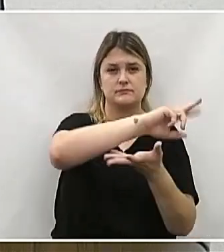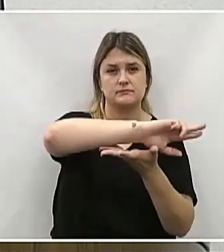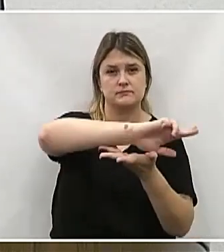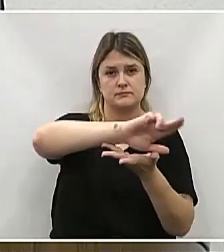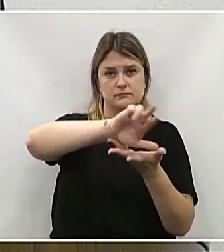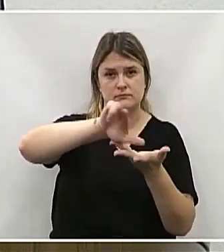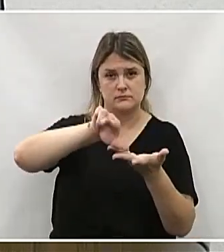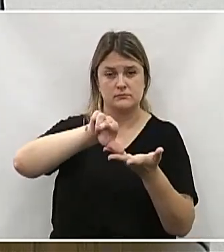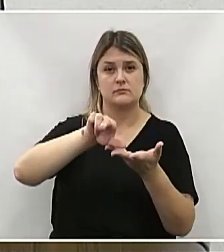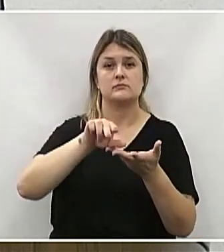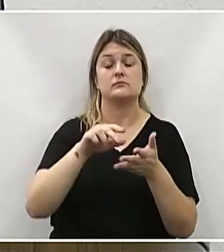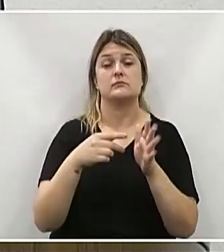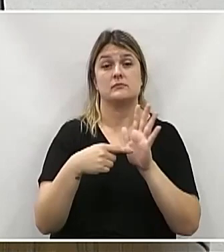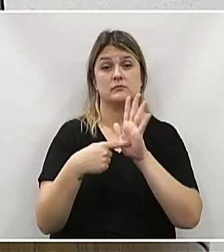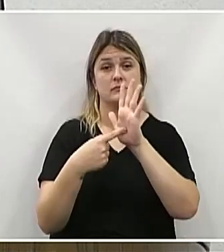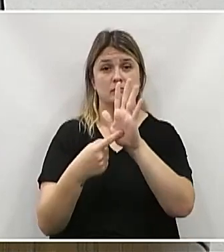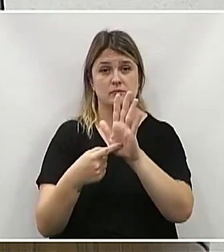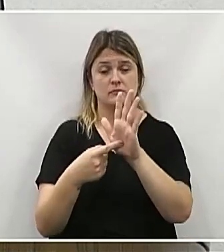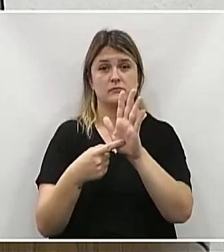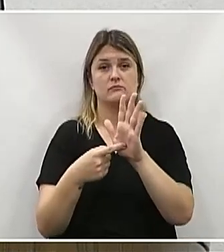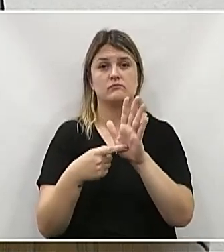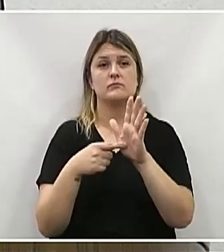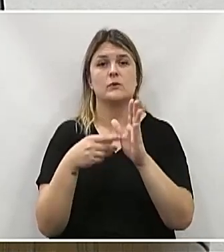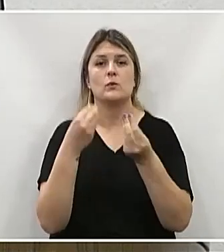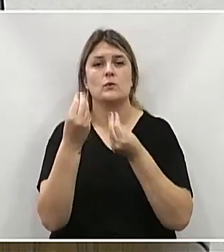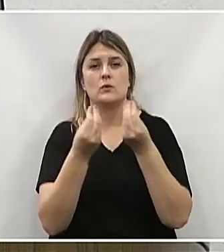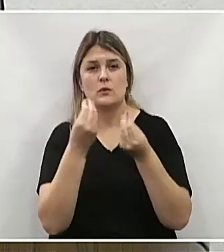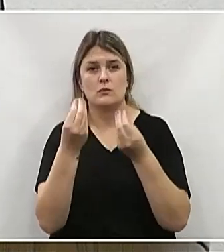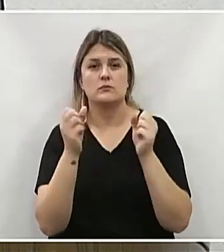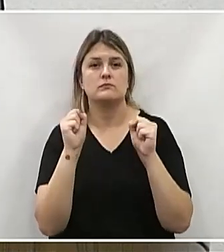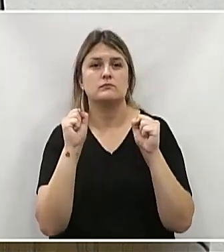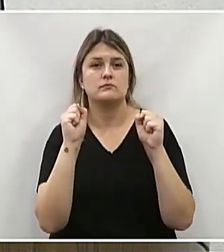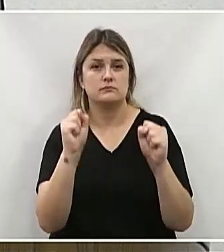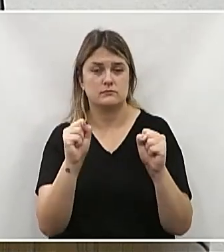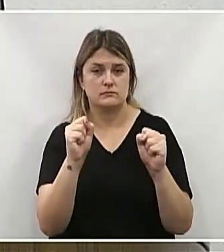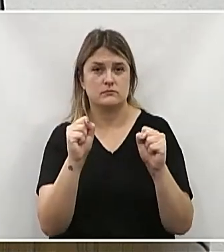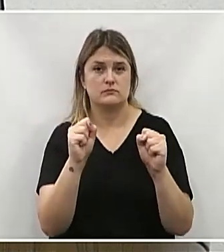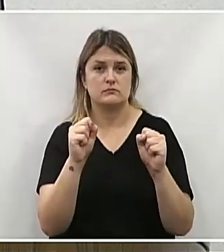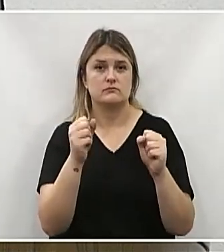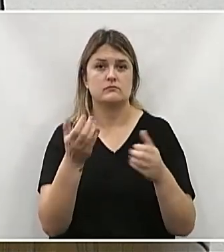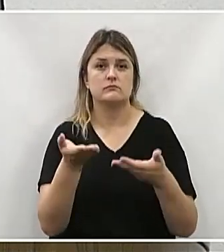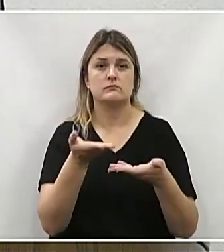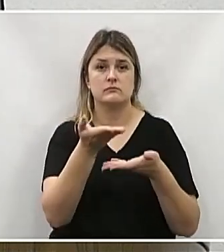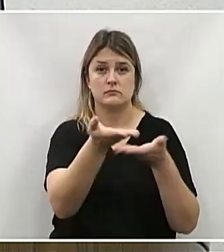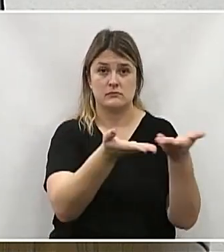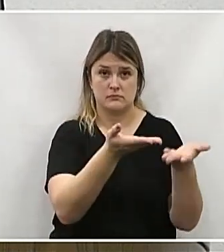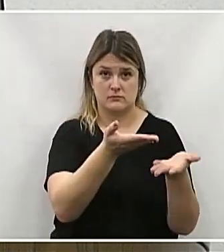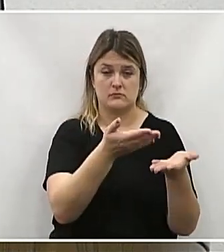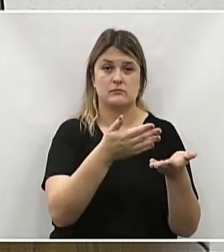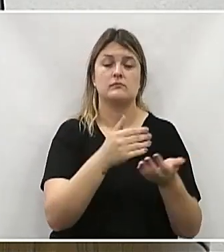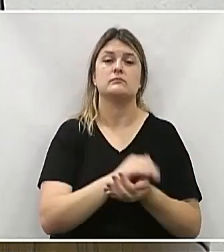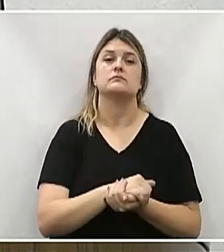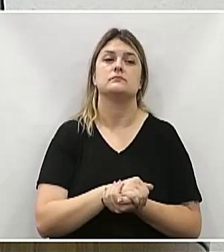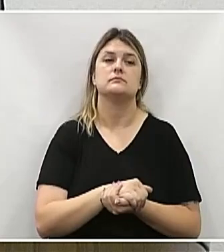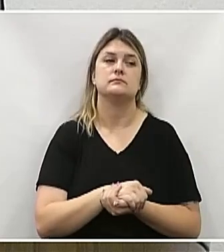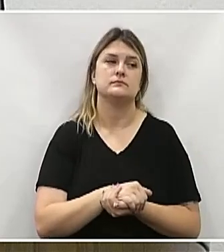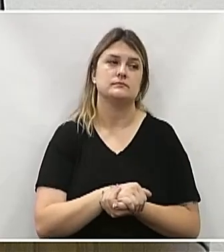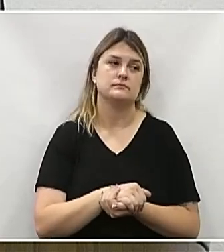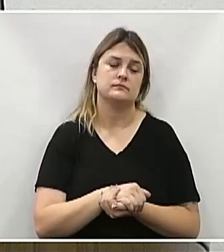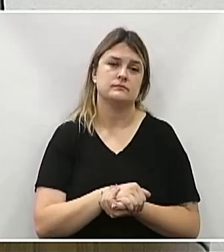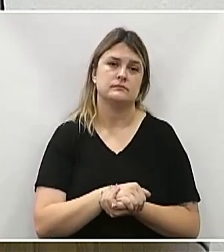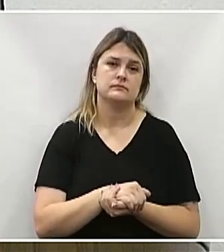trago até vocês aqui uma possibilidade de intervenção nesses processos nesses